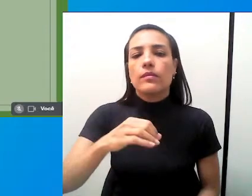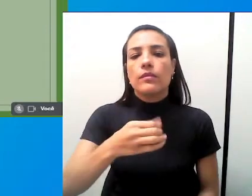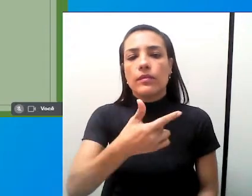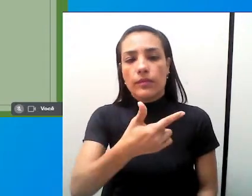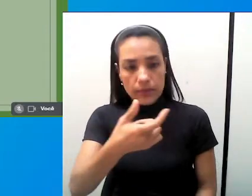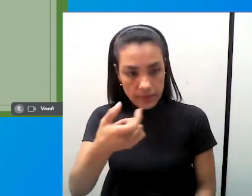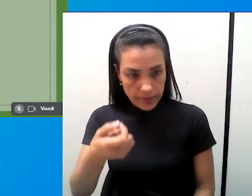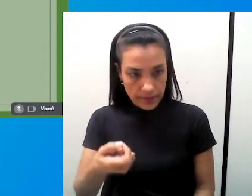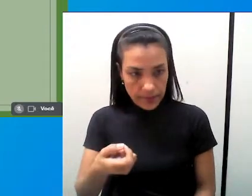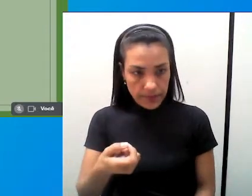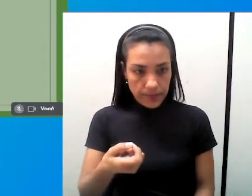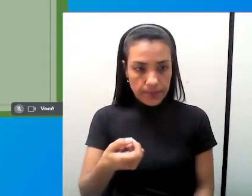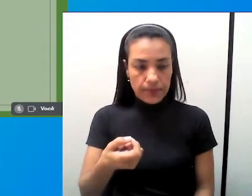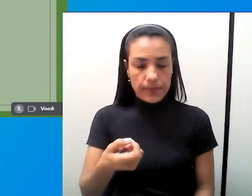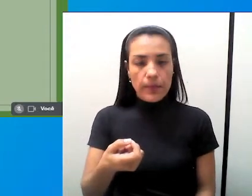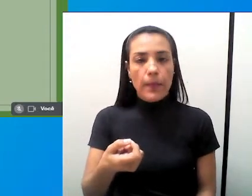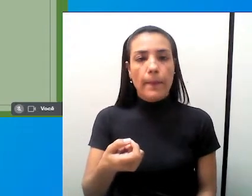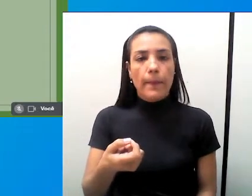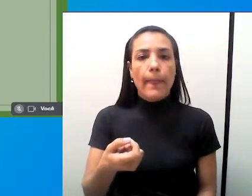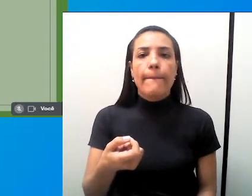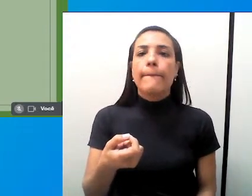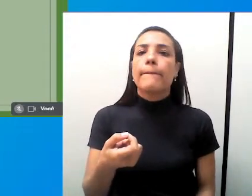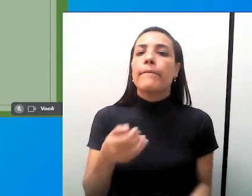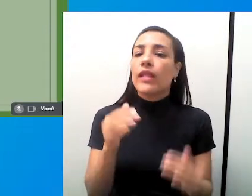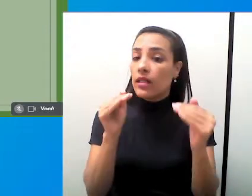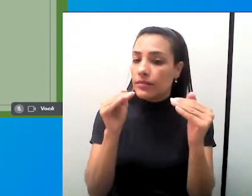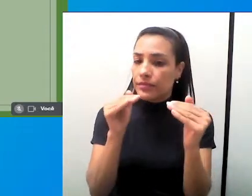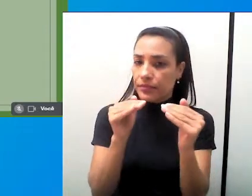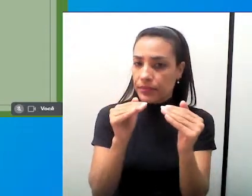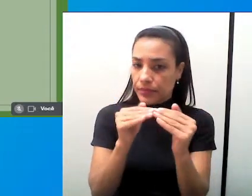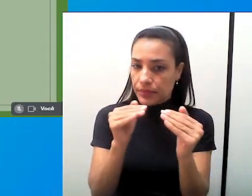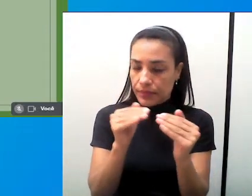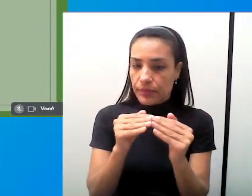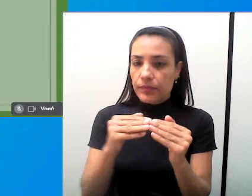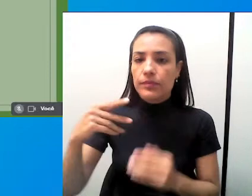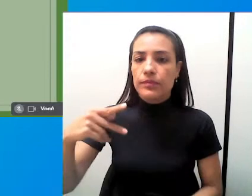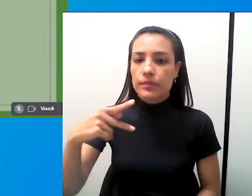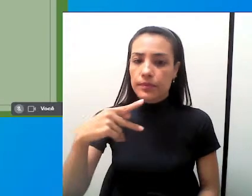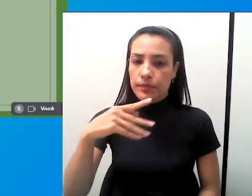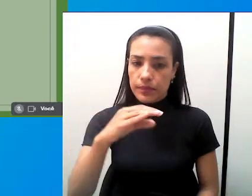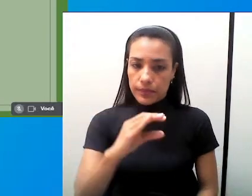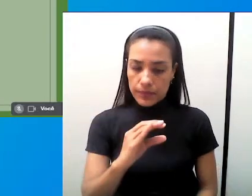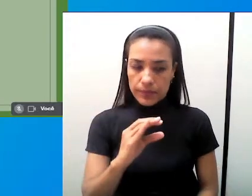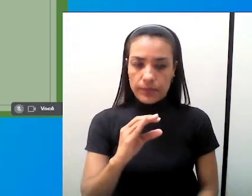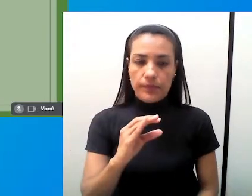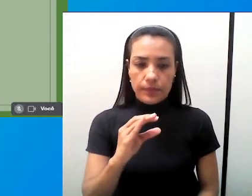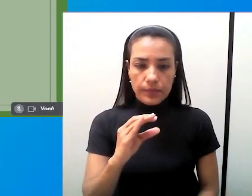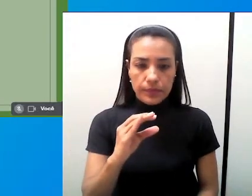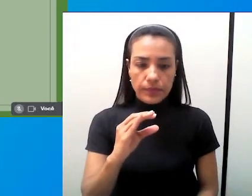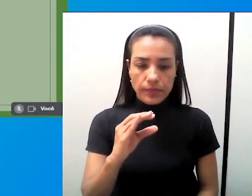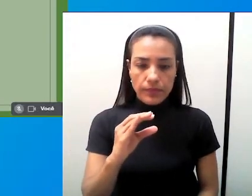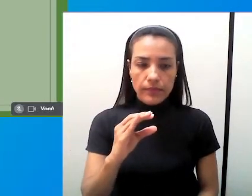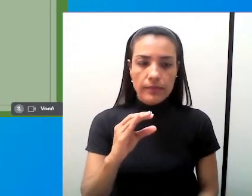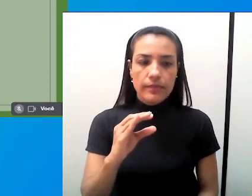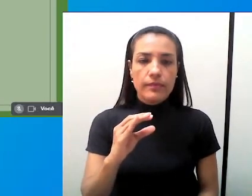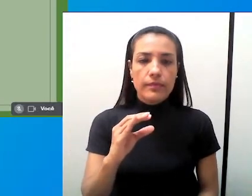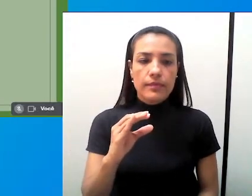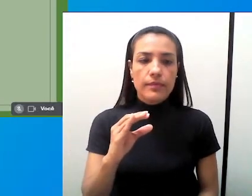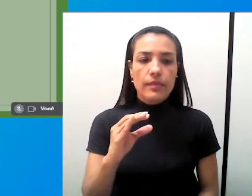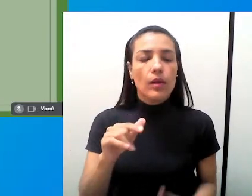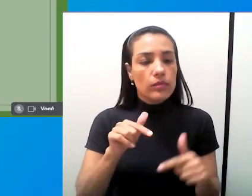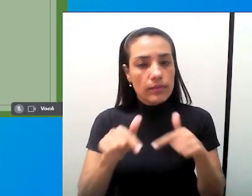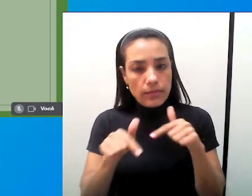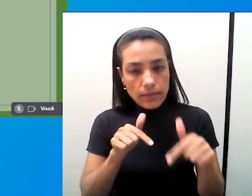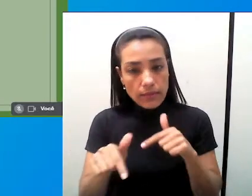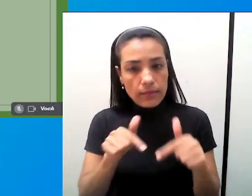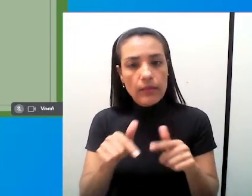2020 e conforme estava previsto no PPC, no projeto pedagógico do curso, as ações